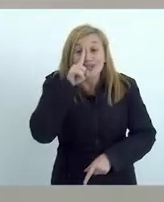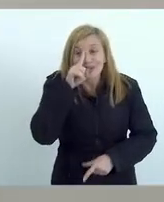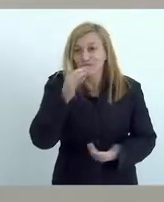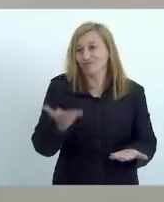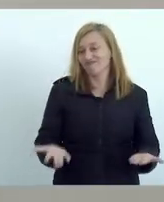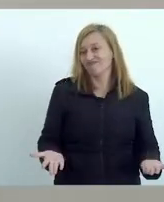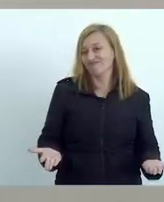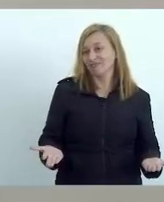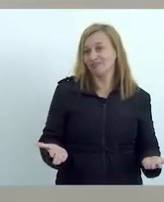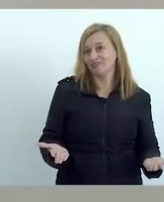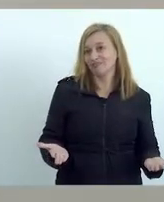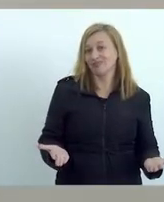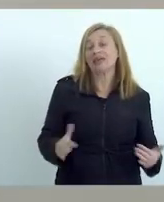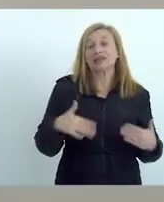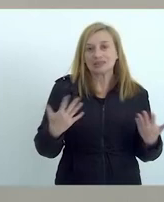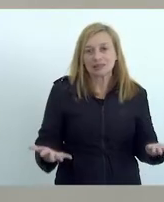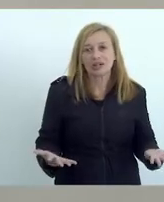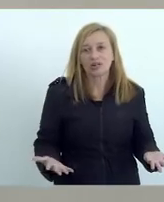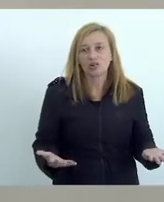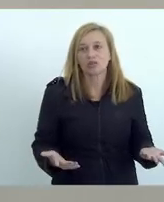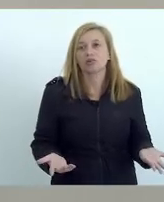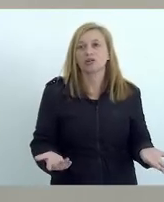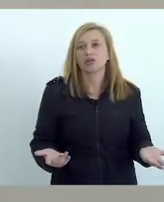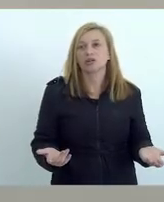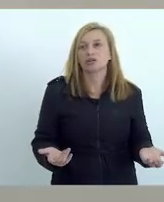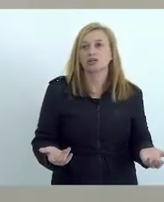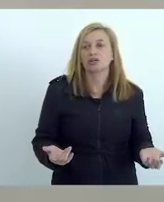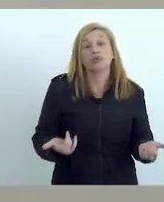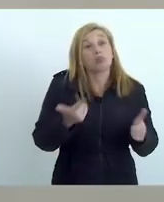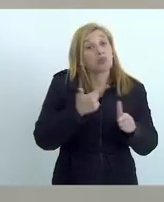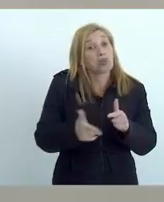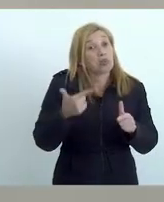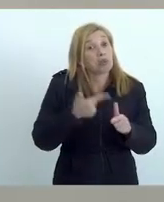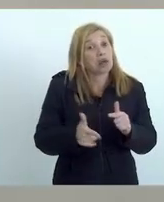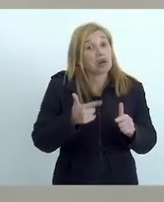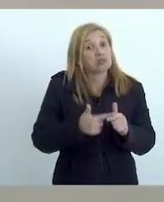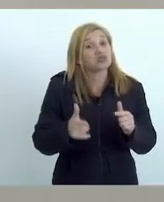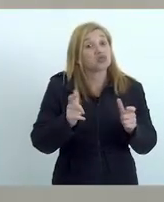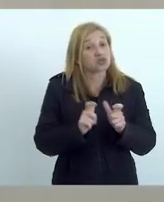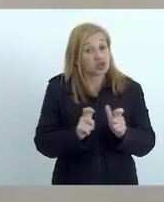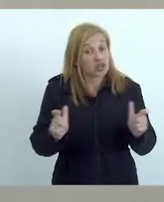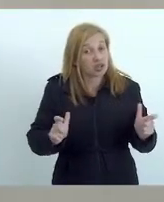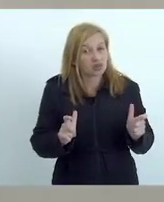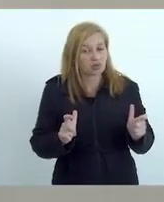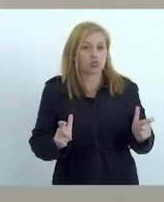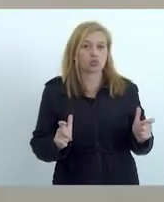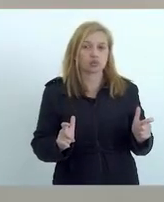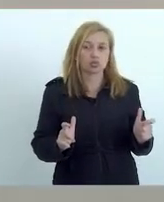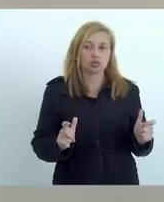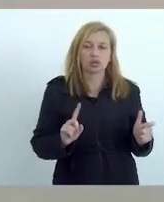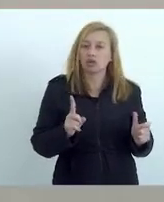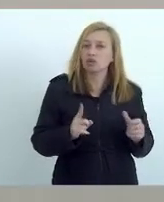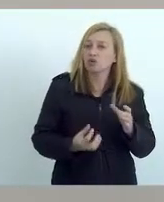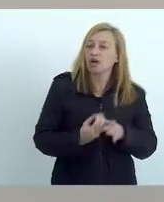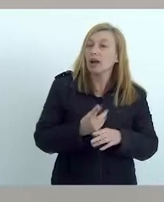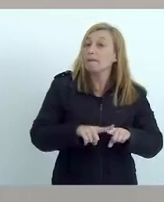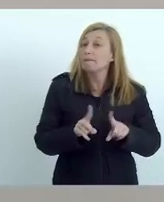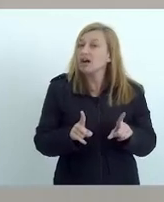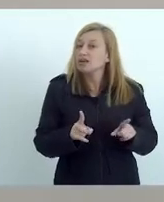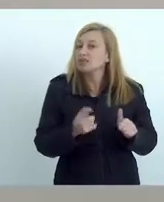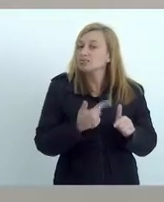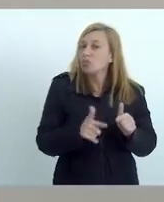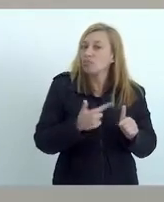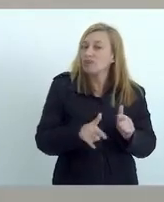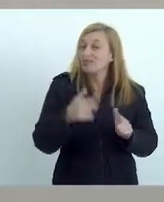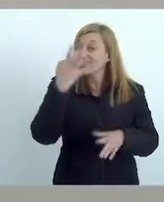então é são grandes grandes problemas não que foram não que foram criados mas